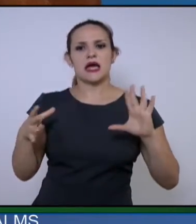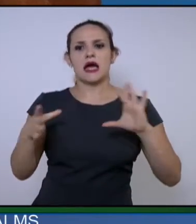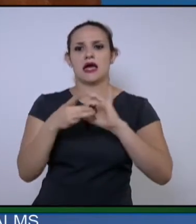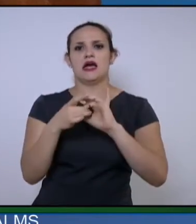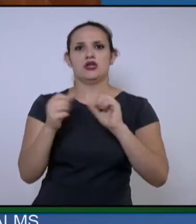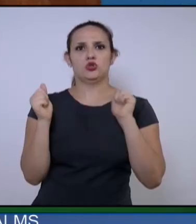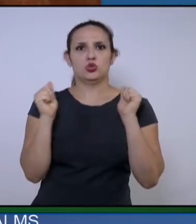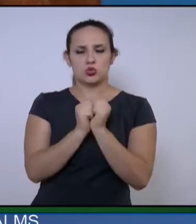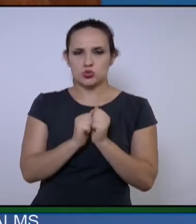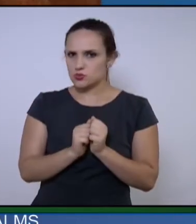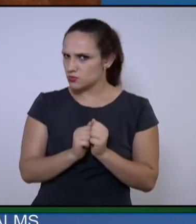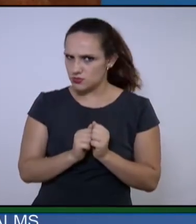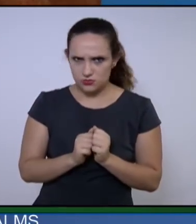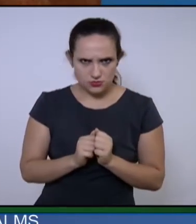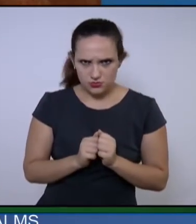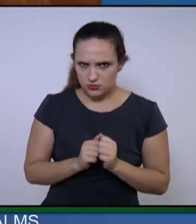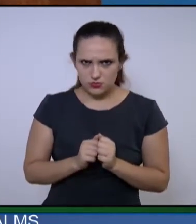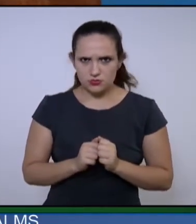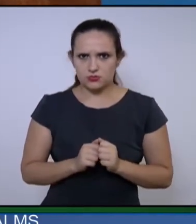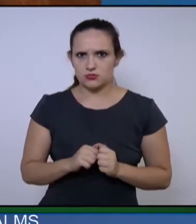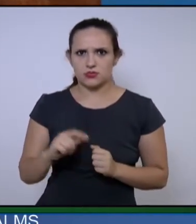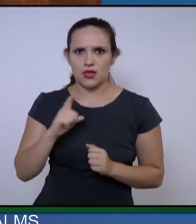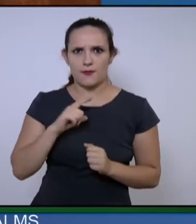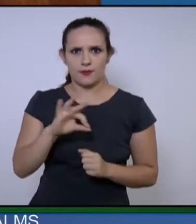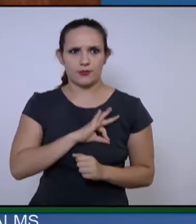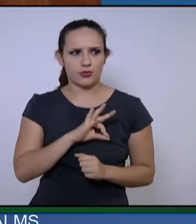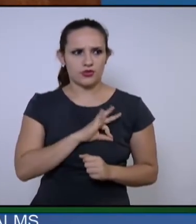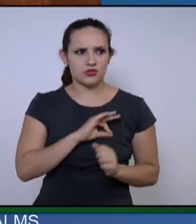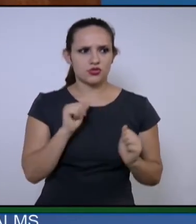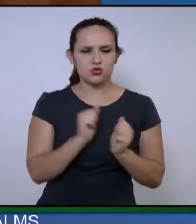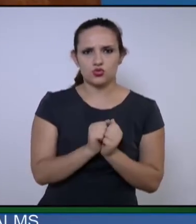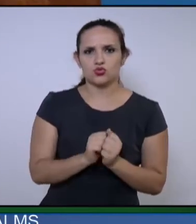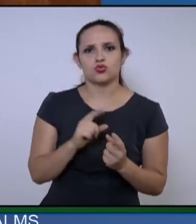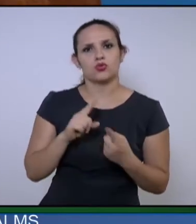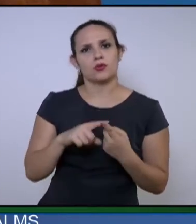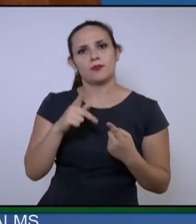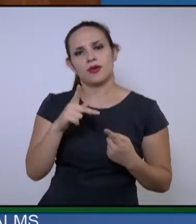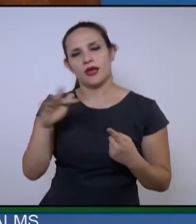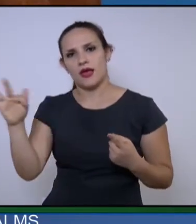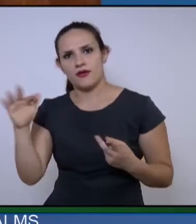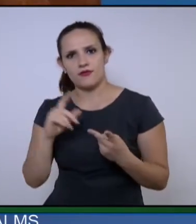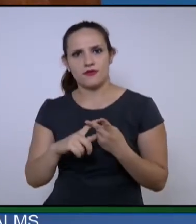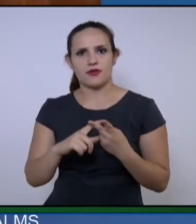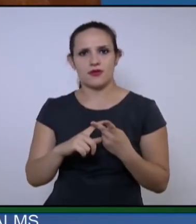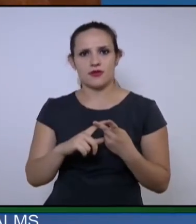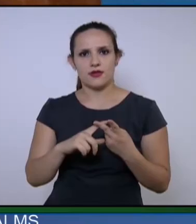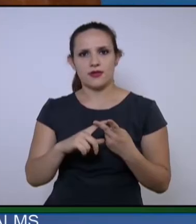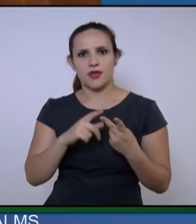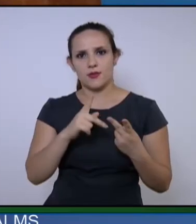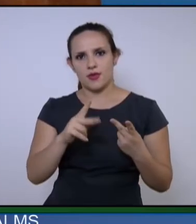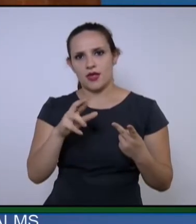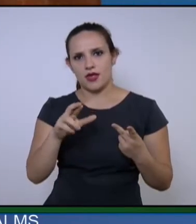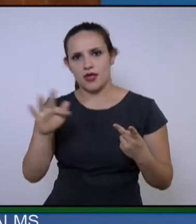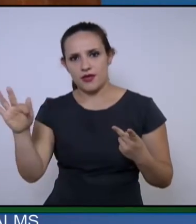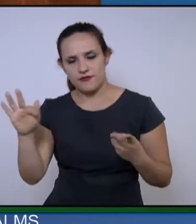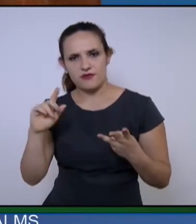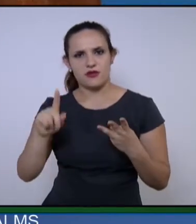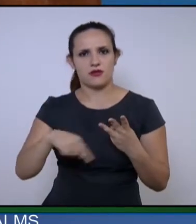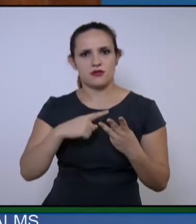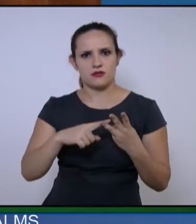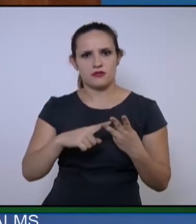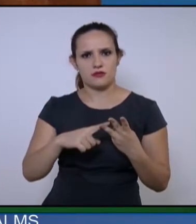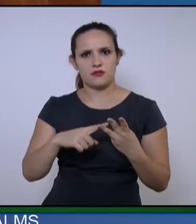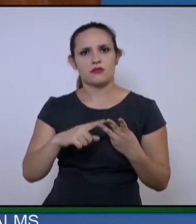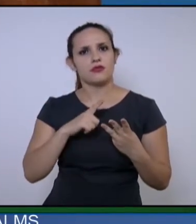As polícias do Mato Grosso do Sul trabalham integrada com a Polícia Federal. Trabalham integrada com a Polícia Rodoviária Federal. Tem